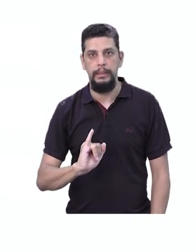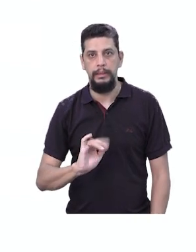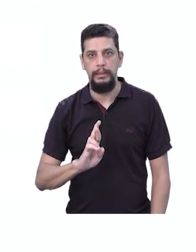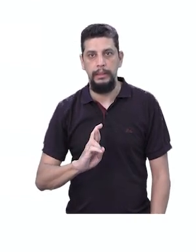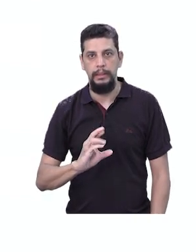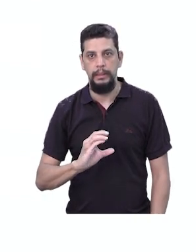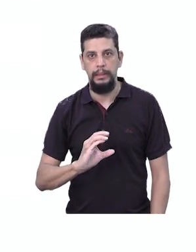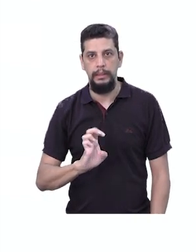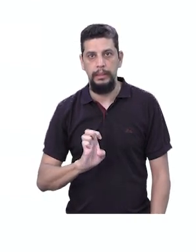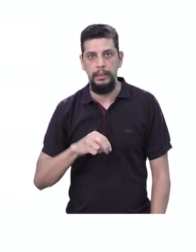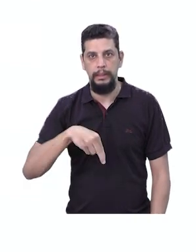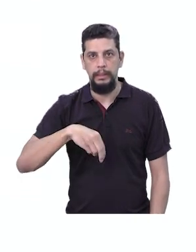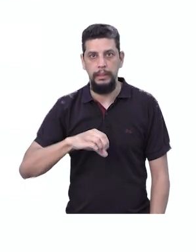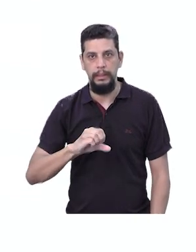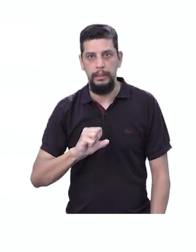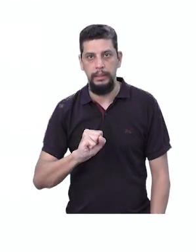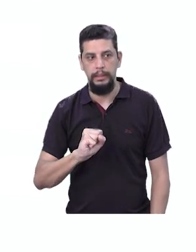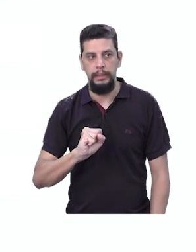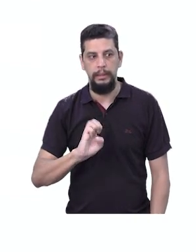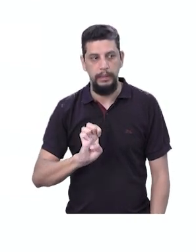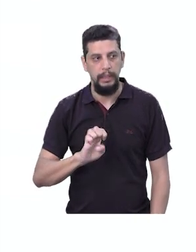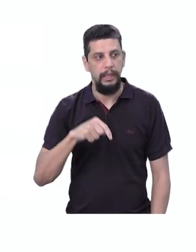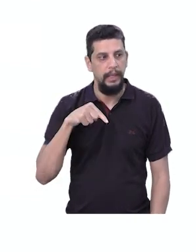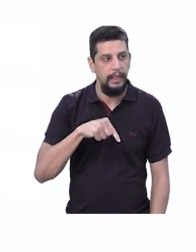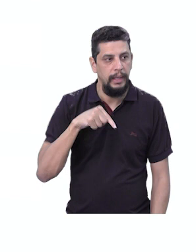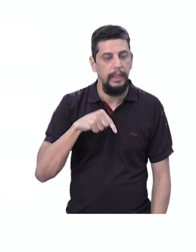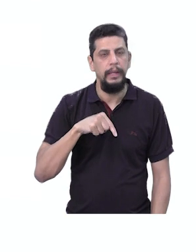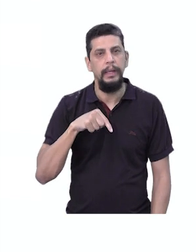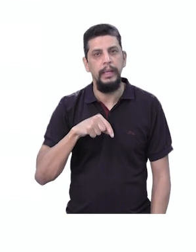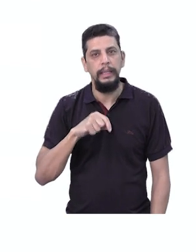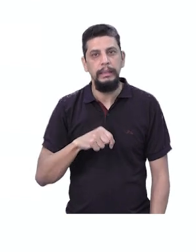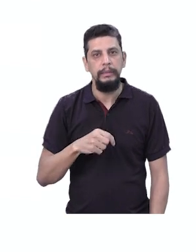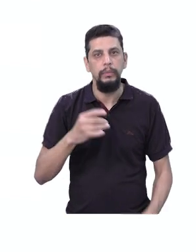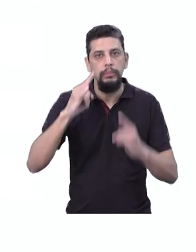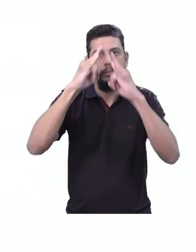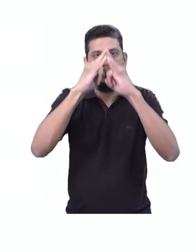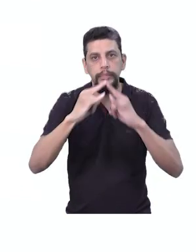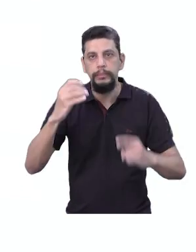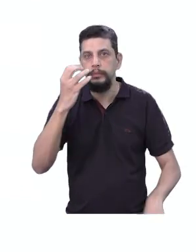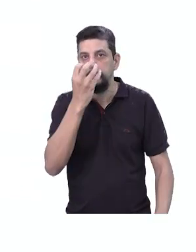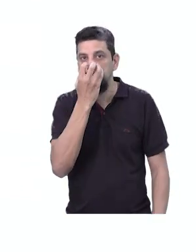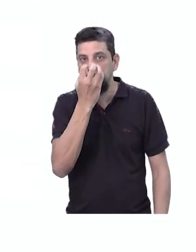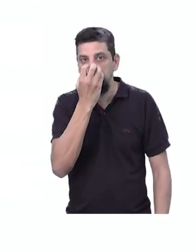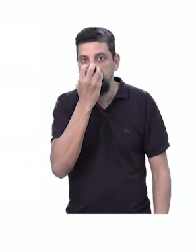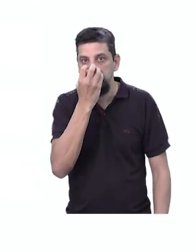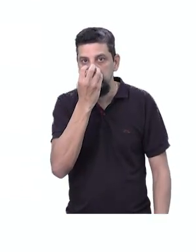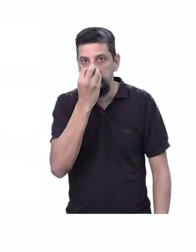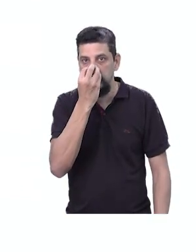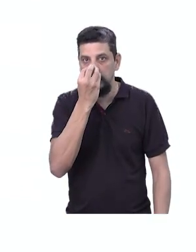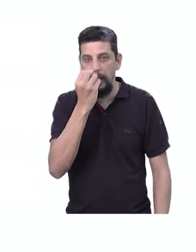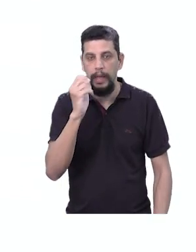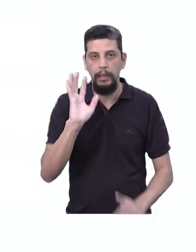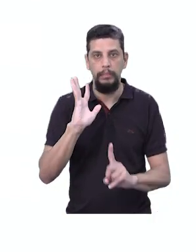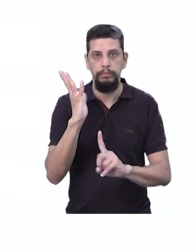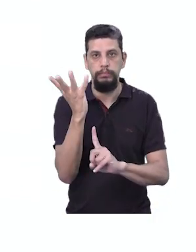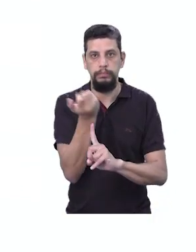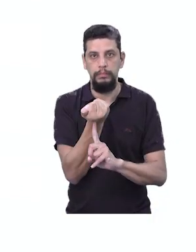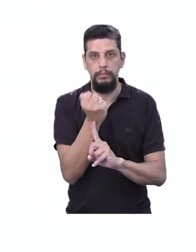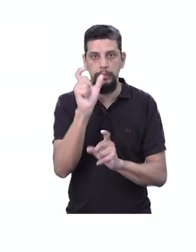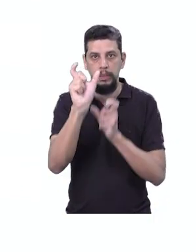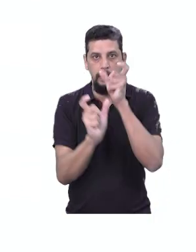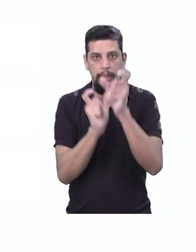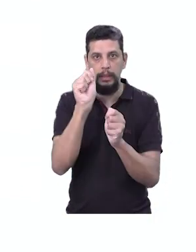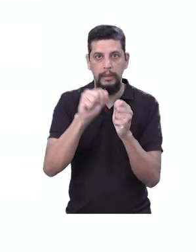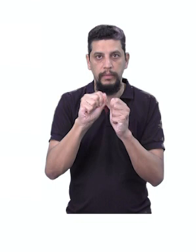Circense, né? Então, a arte circense. A arte circense é a arte que é do circo. Né? Então, são os artistas